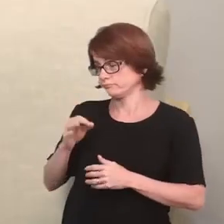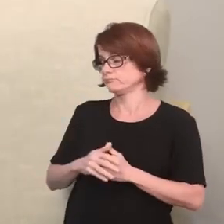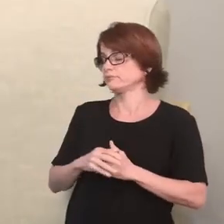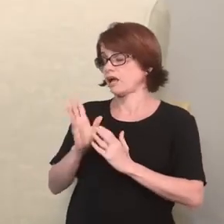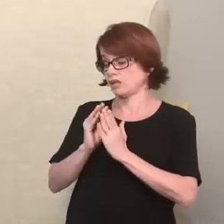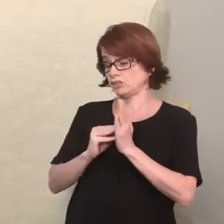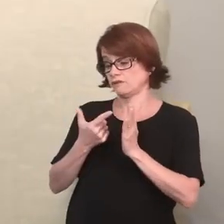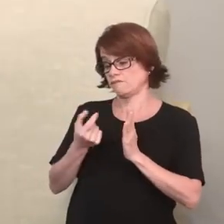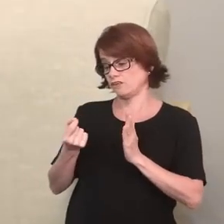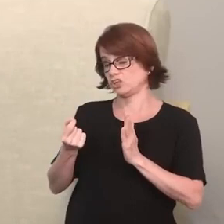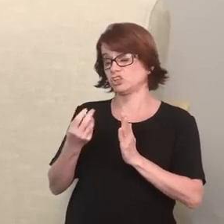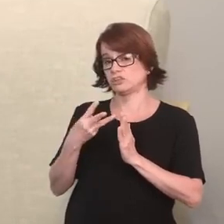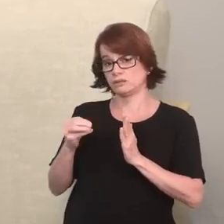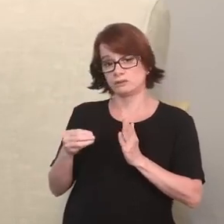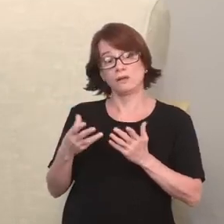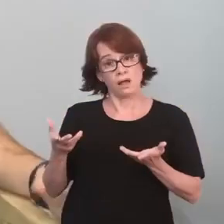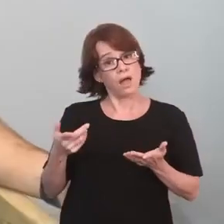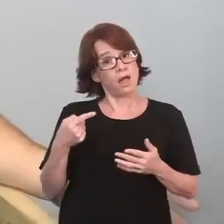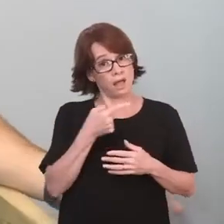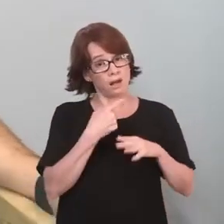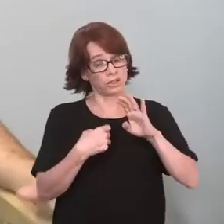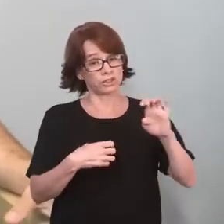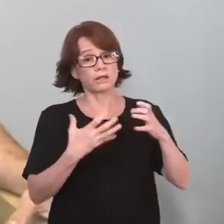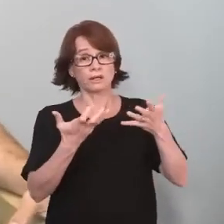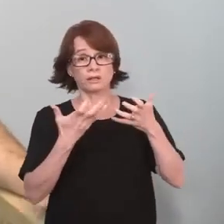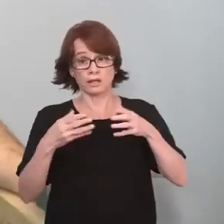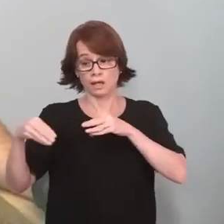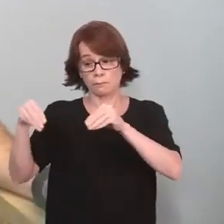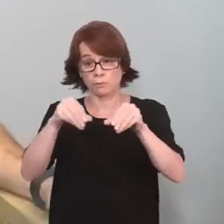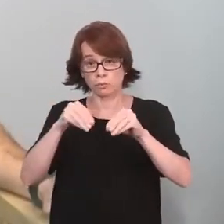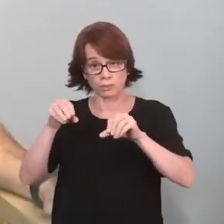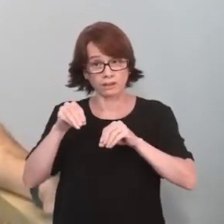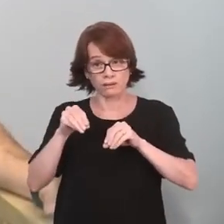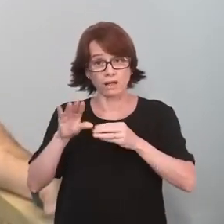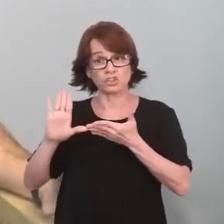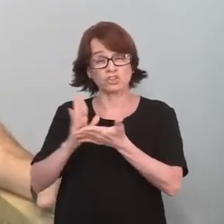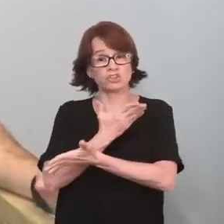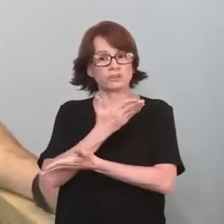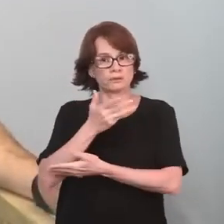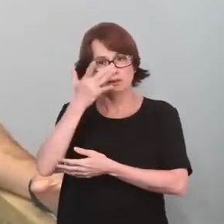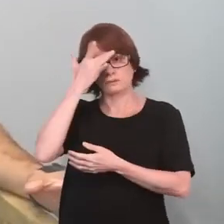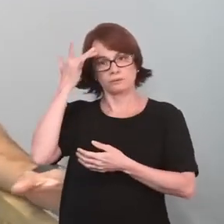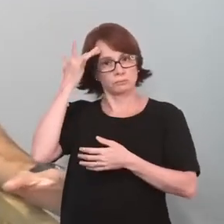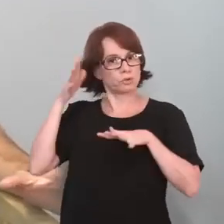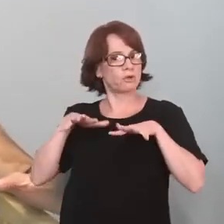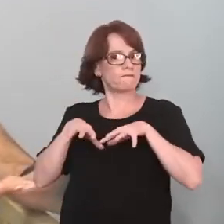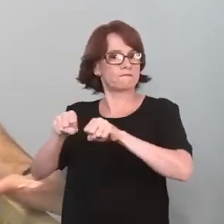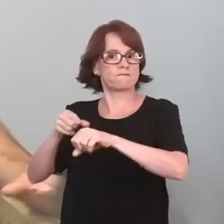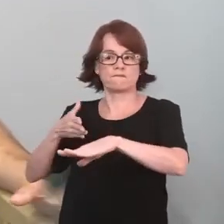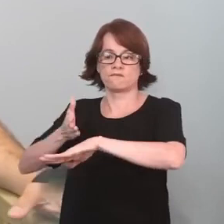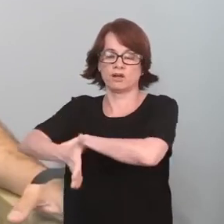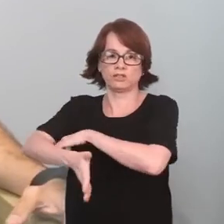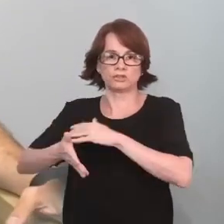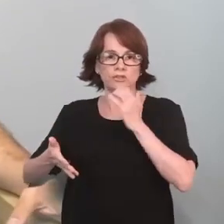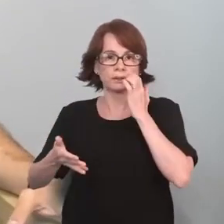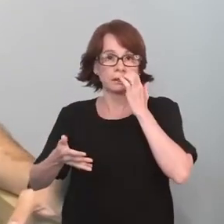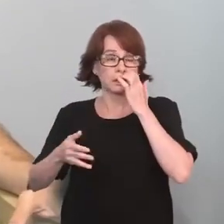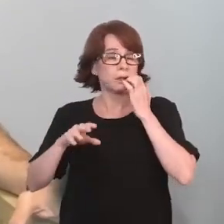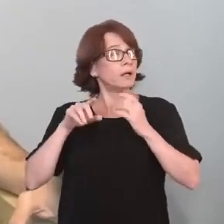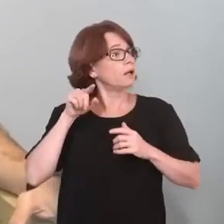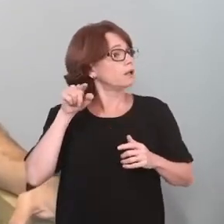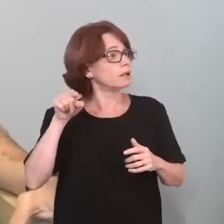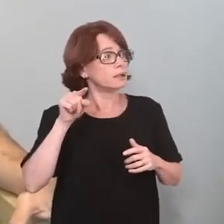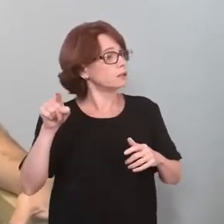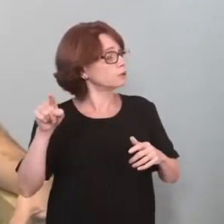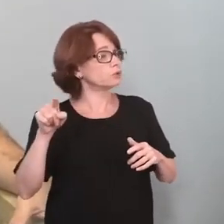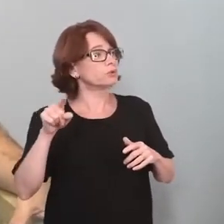nada, eles querem tirar a propriedade das pessoas. Isso está publicizado, tá, gente? Isso que a Bia está falando é público, basta entrar na internet